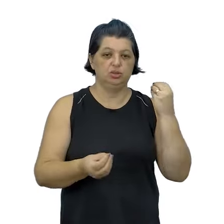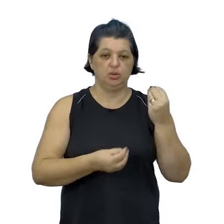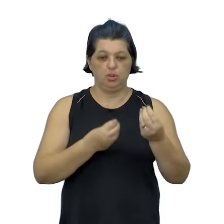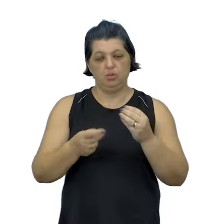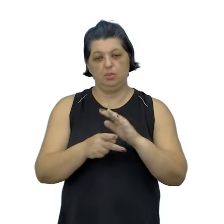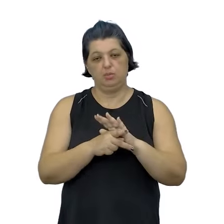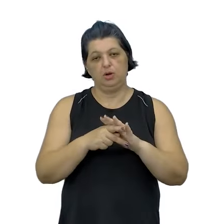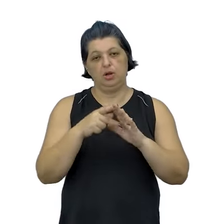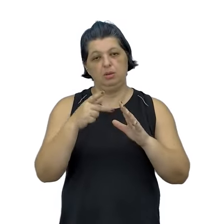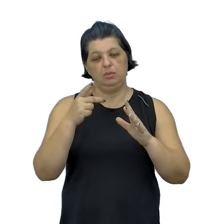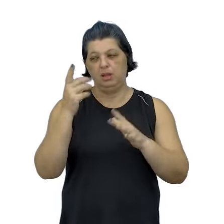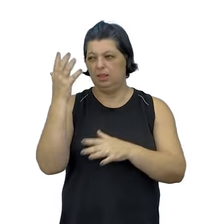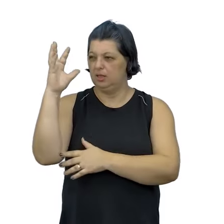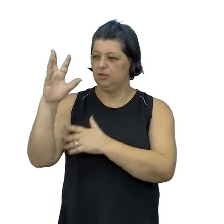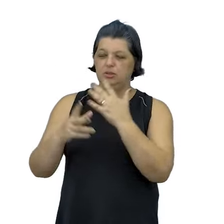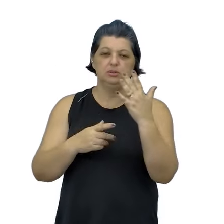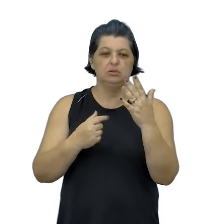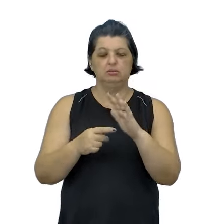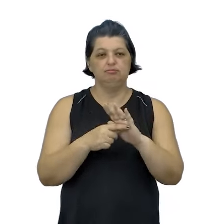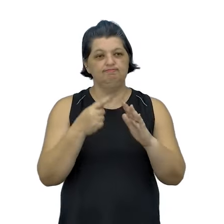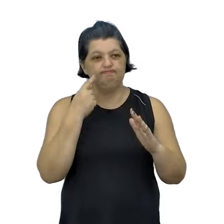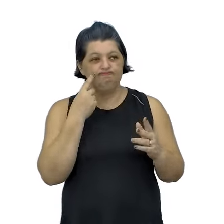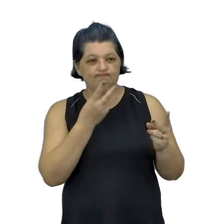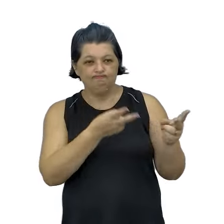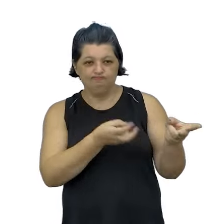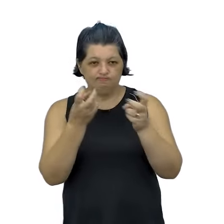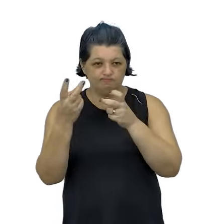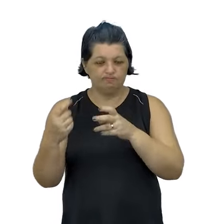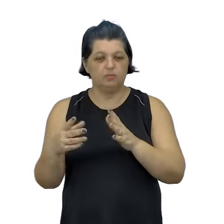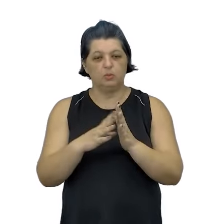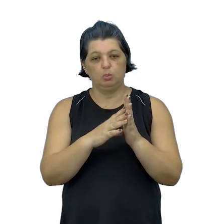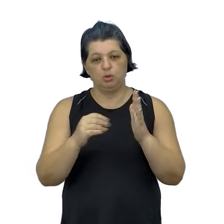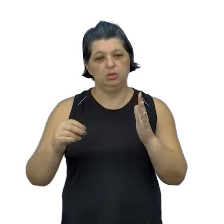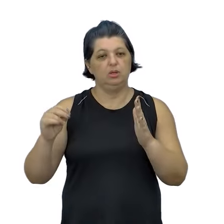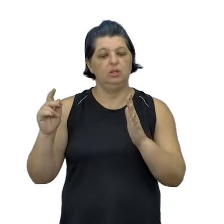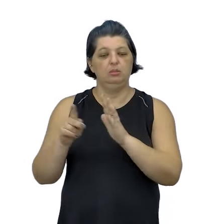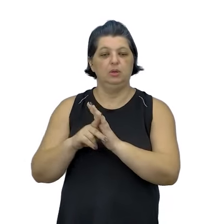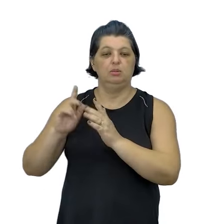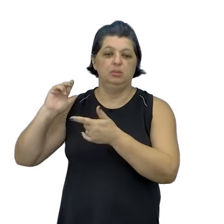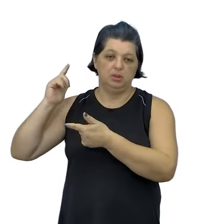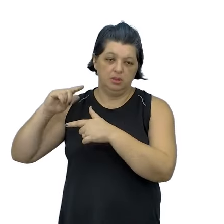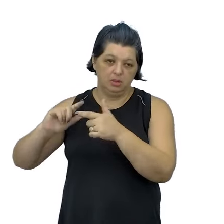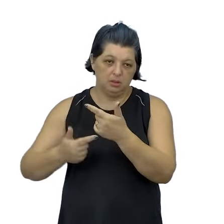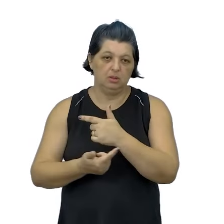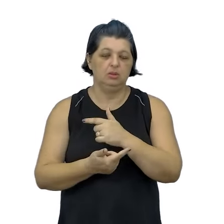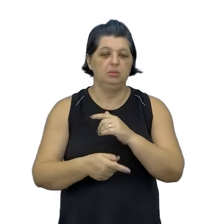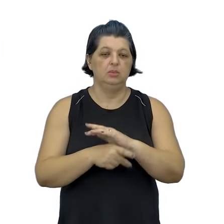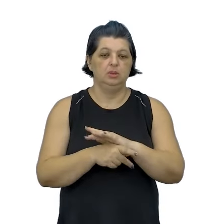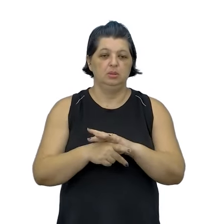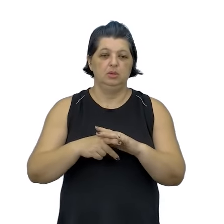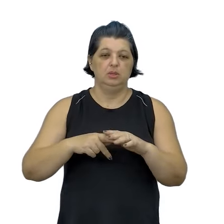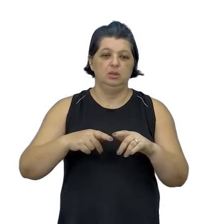da natureza, que ele faz aquela ruptura, né? Com os modelos clássicos, tipo o classicismo, o